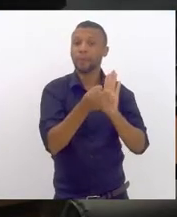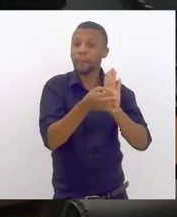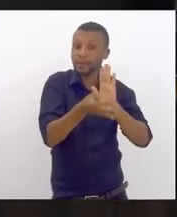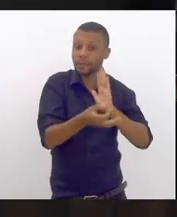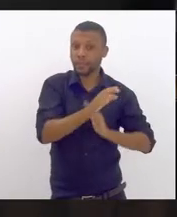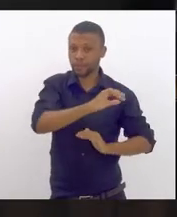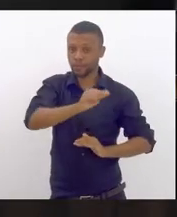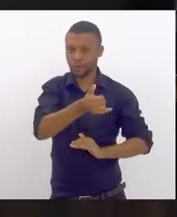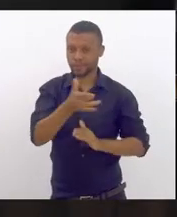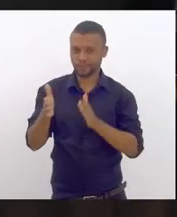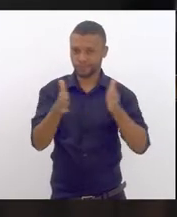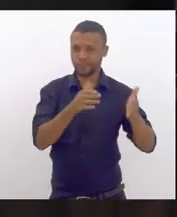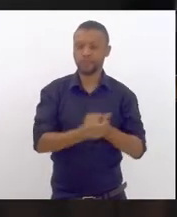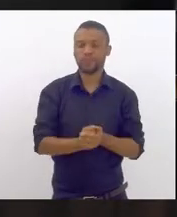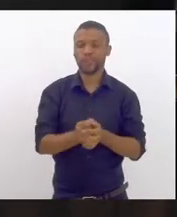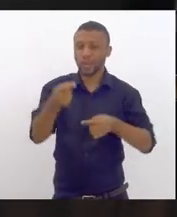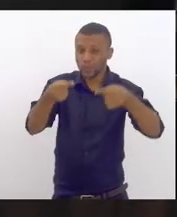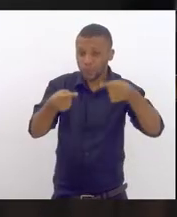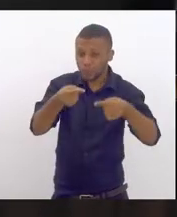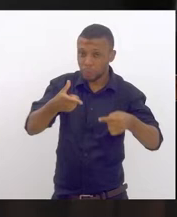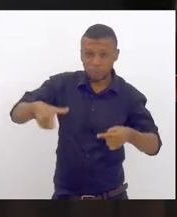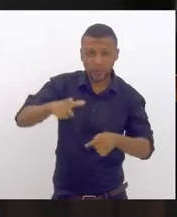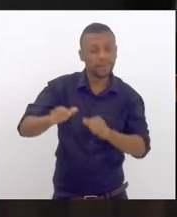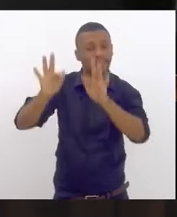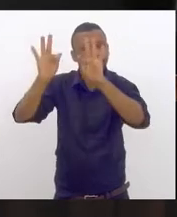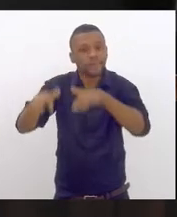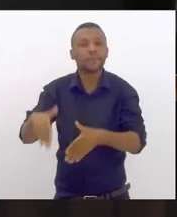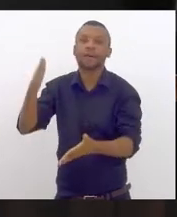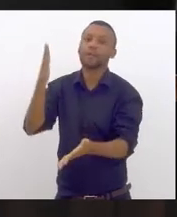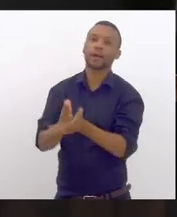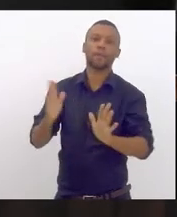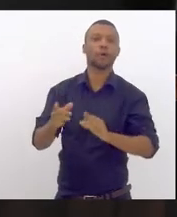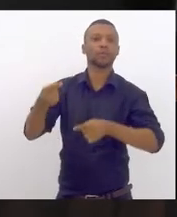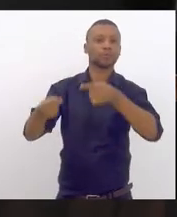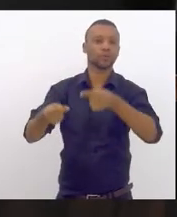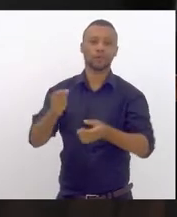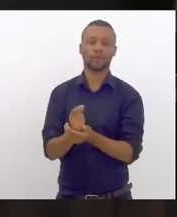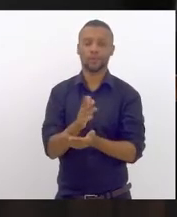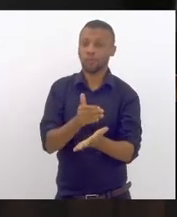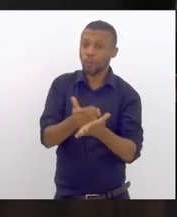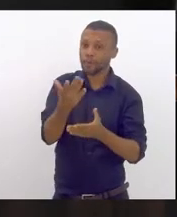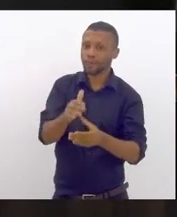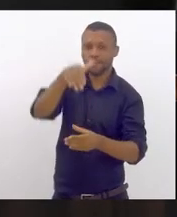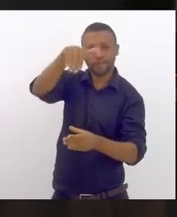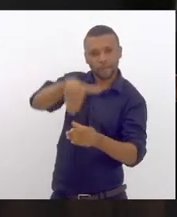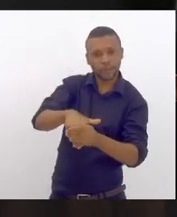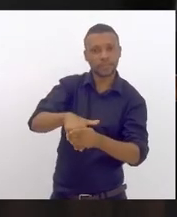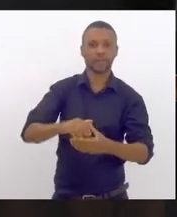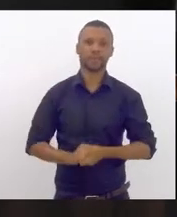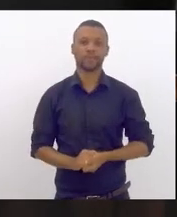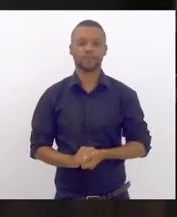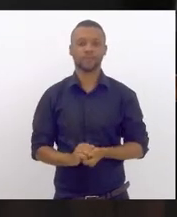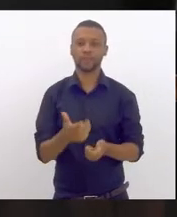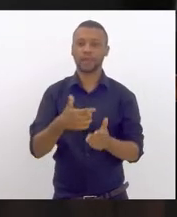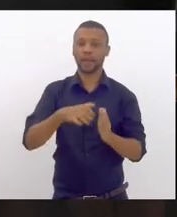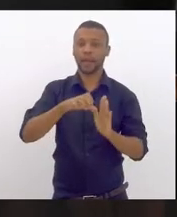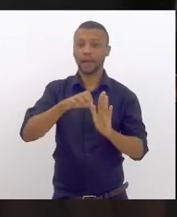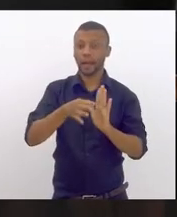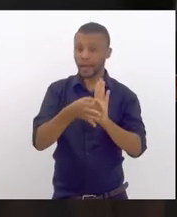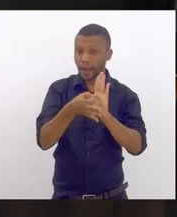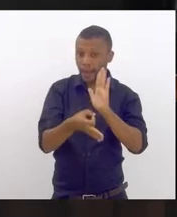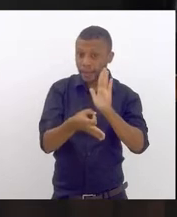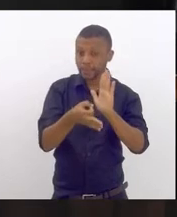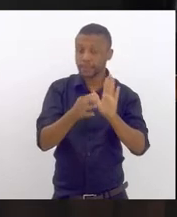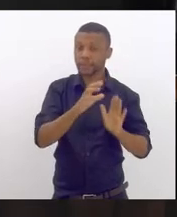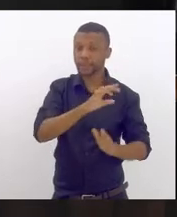Com os pareceres emitidos em discussão, não havendo o que querer discutir, encerrada a discussão em votação. As emendas da Comissão de Constituição